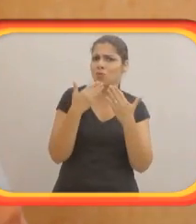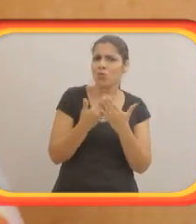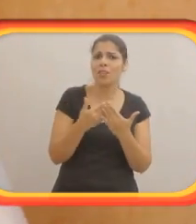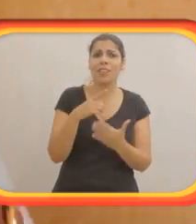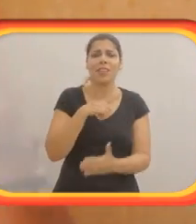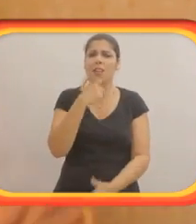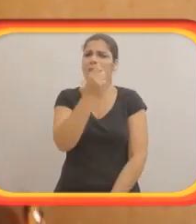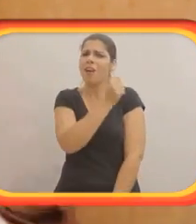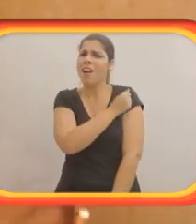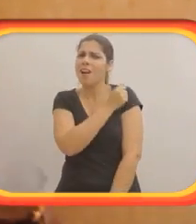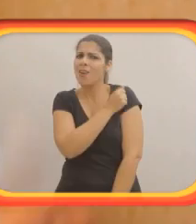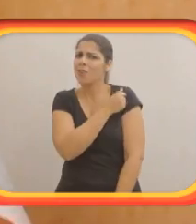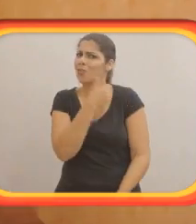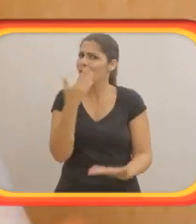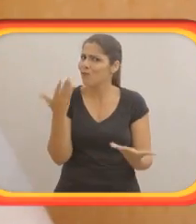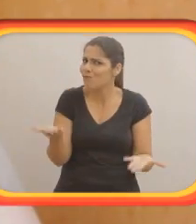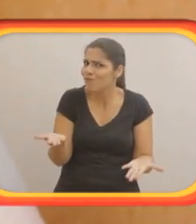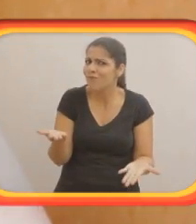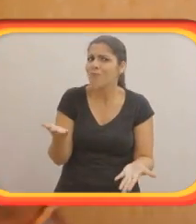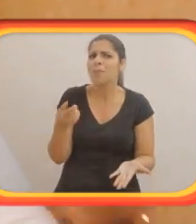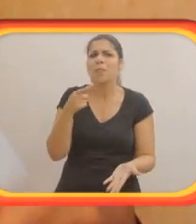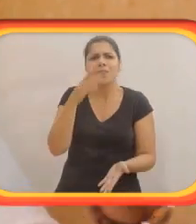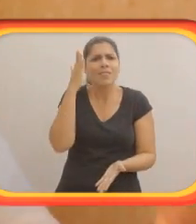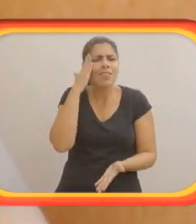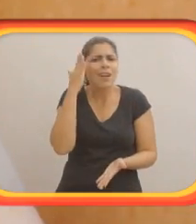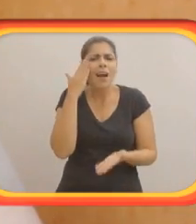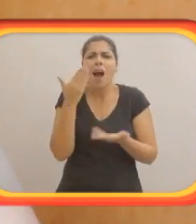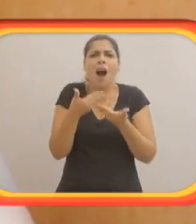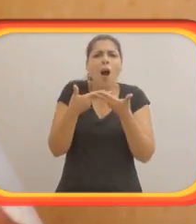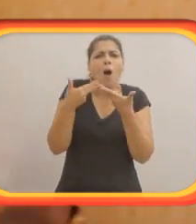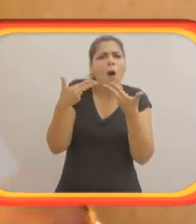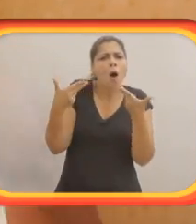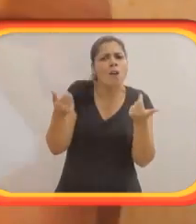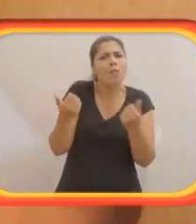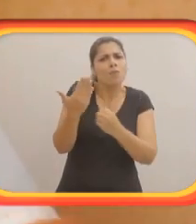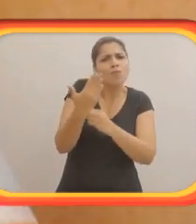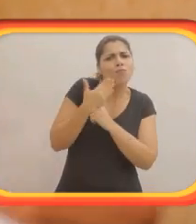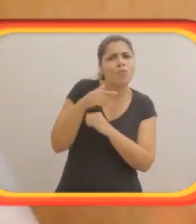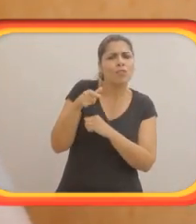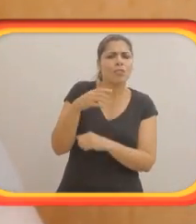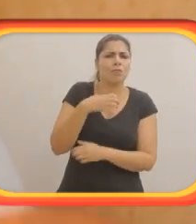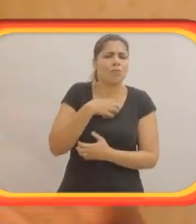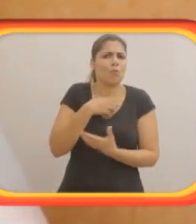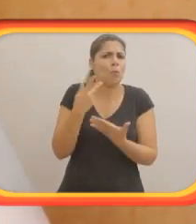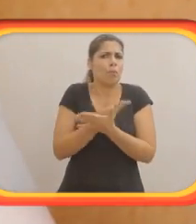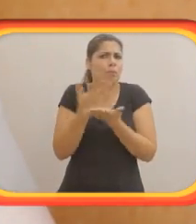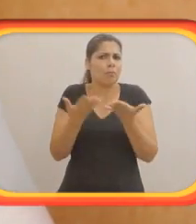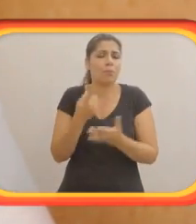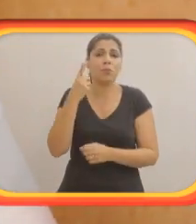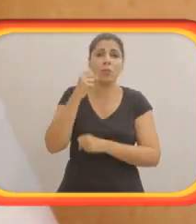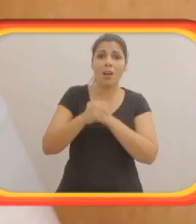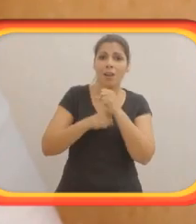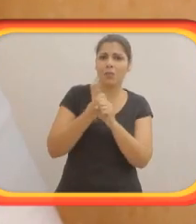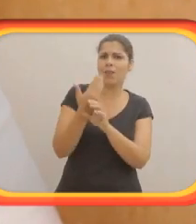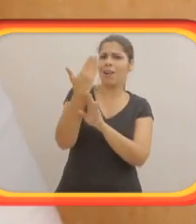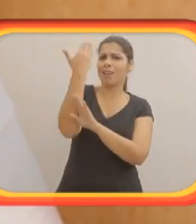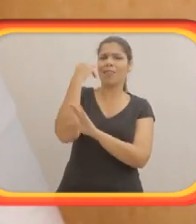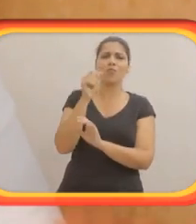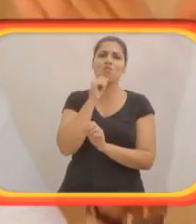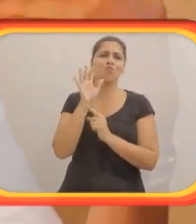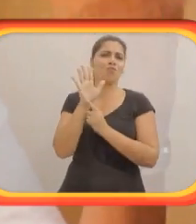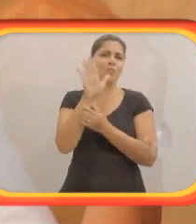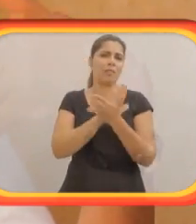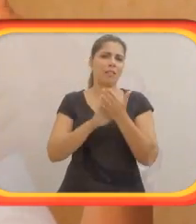fala: professora, estou trabalhando agora numa escola assim, tem um aluno assim, a senhora sabe alguma coisa assim que possa me ajudar nesse